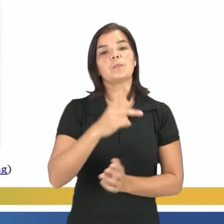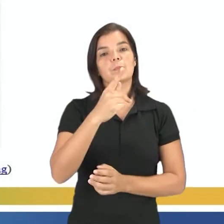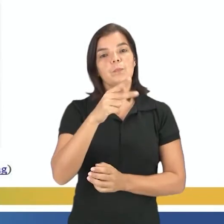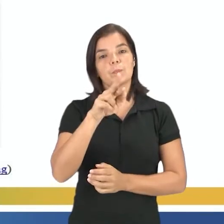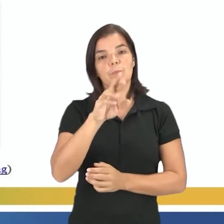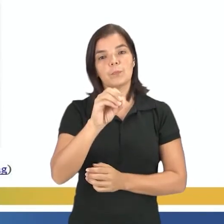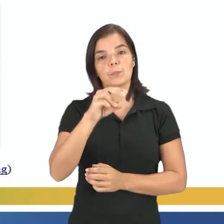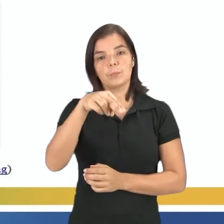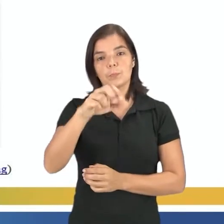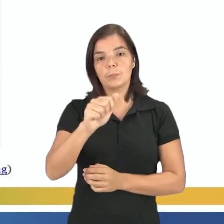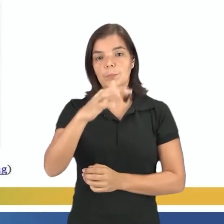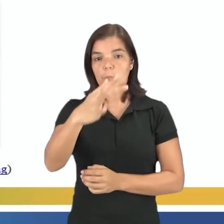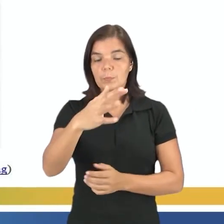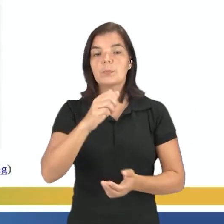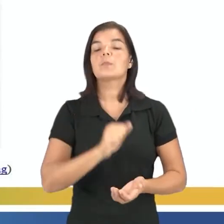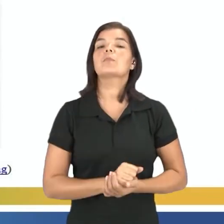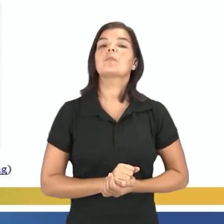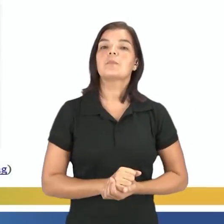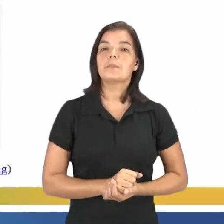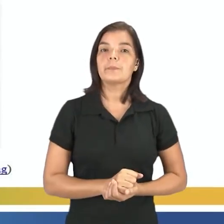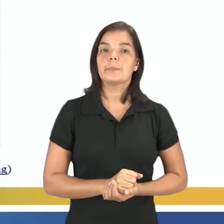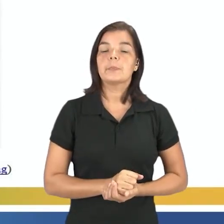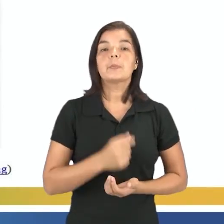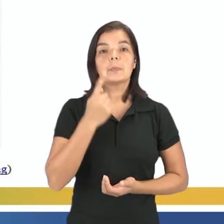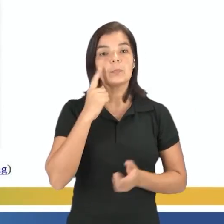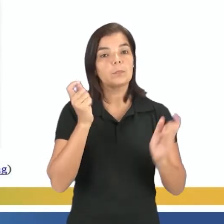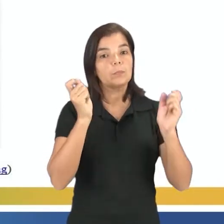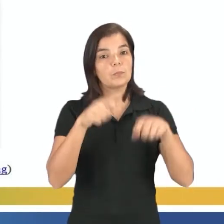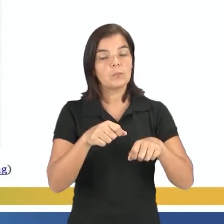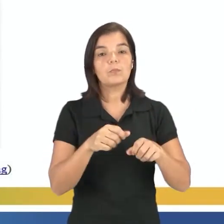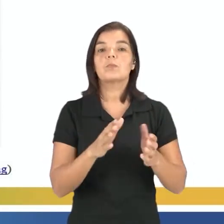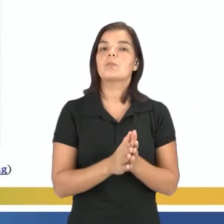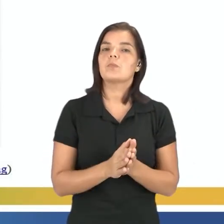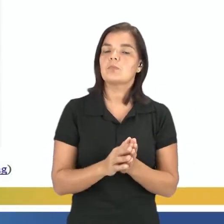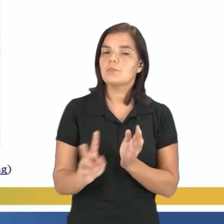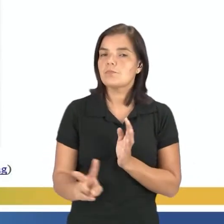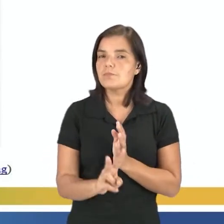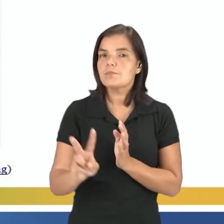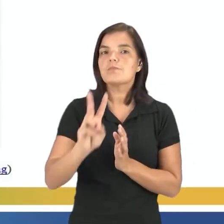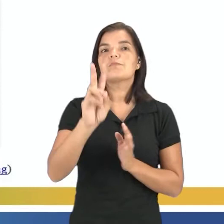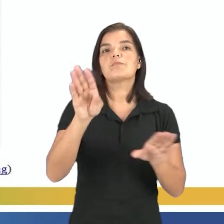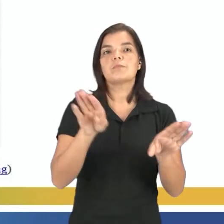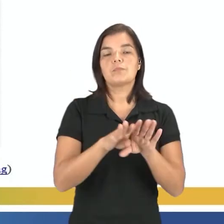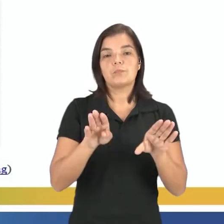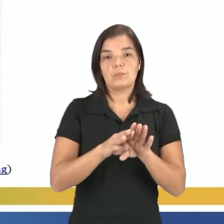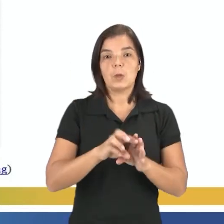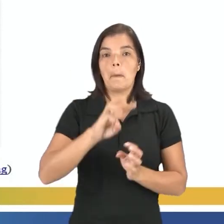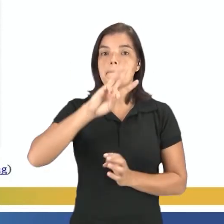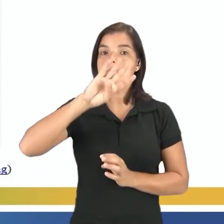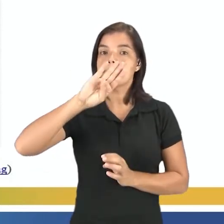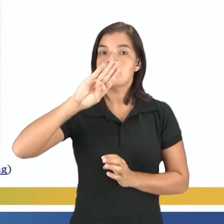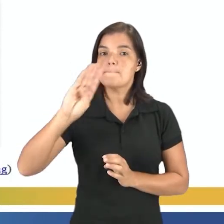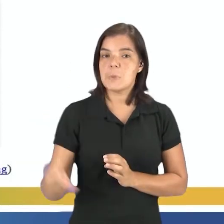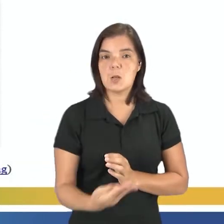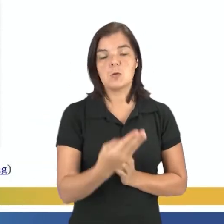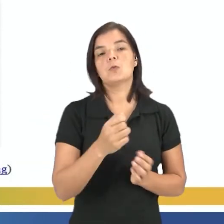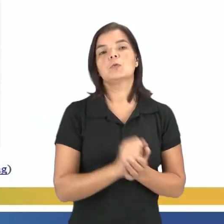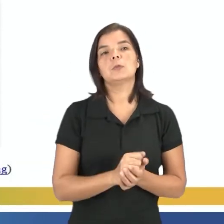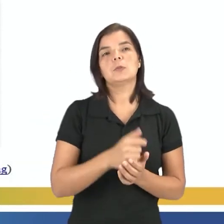que é o Programa Nacional da Agricultura Familiar, né, por safra, valores aí disponibilizados em bilhões. Então veja que